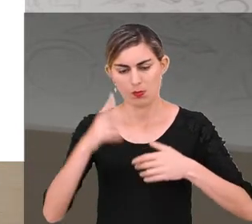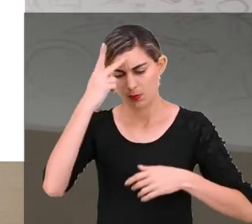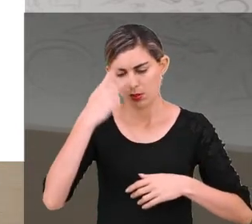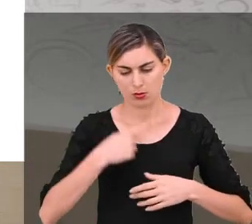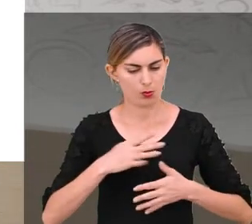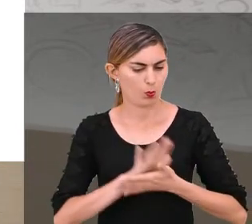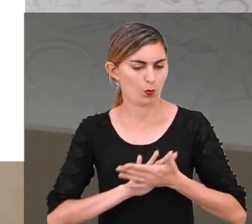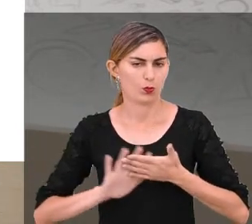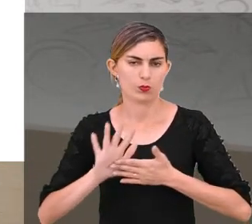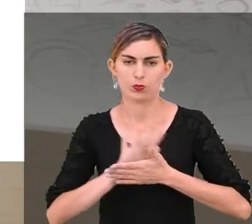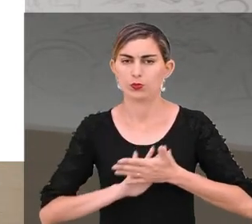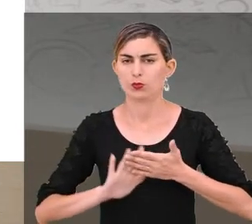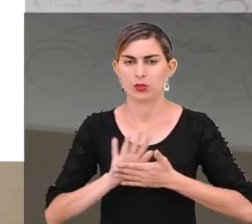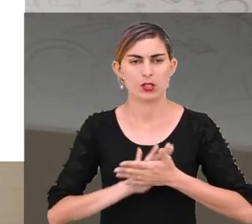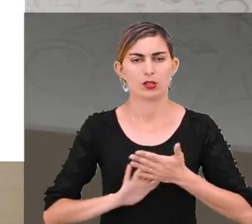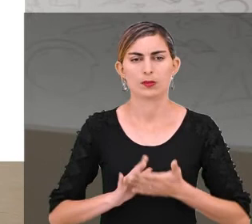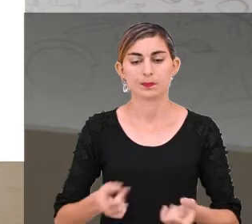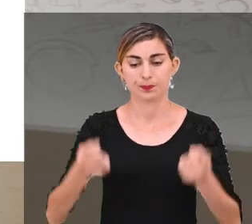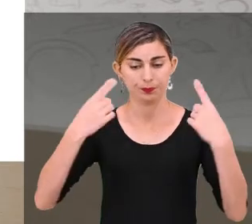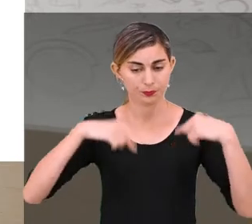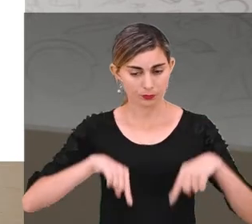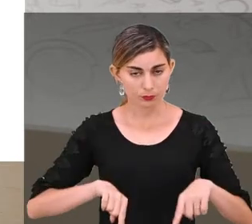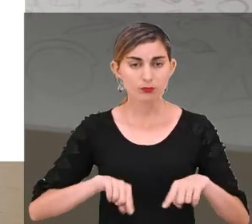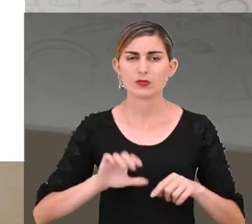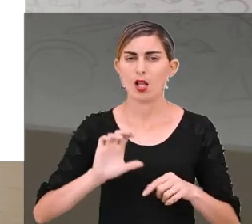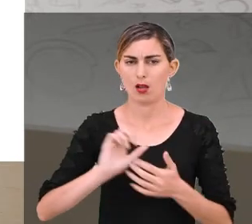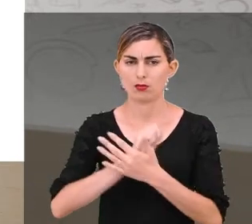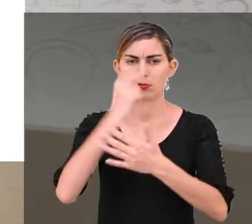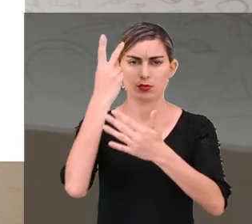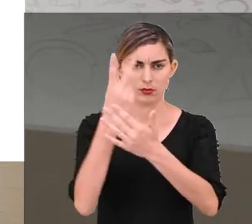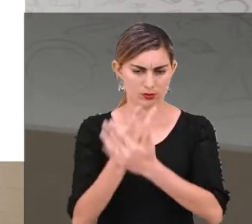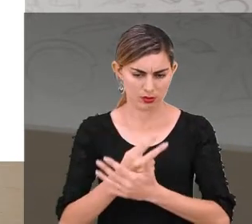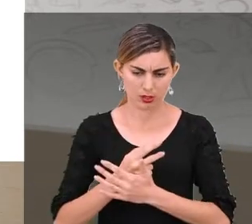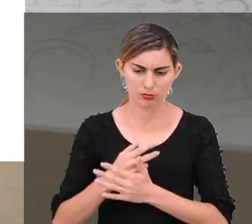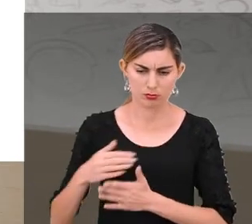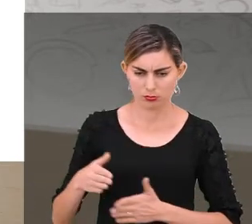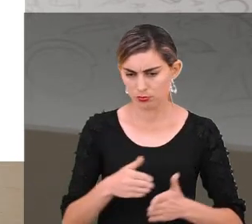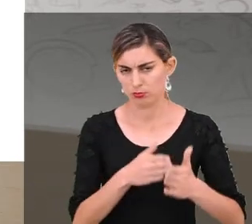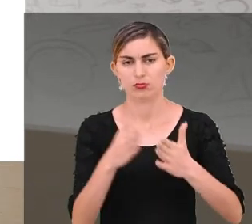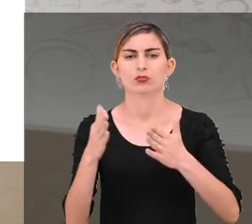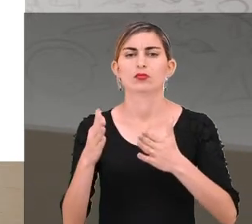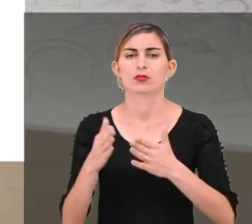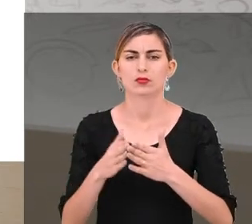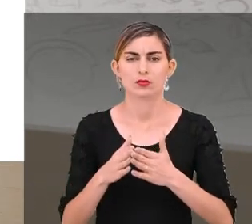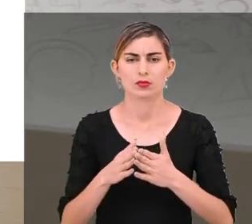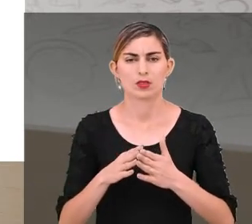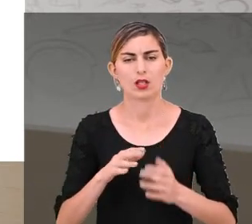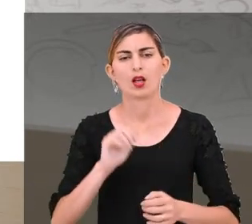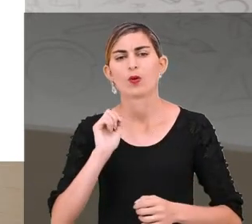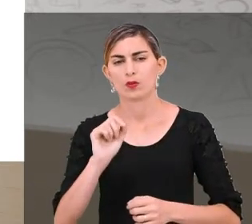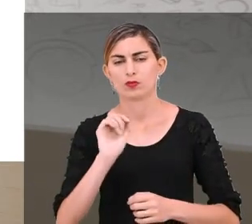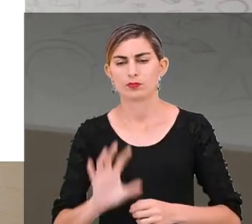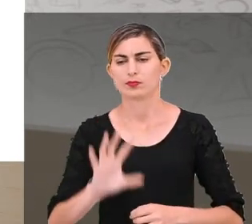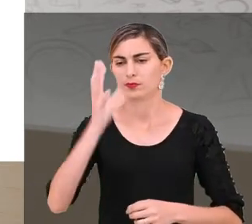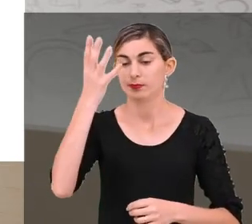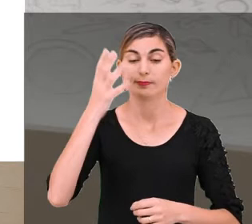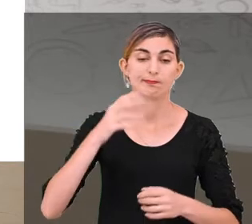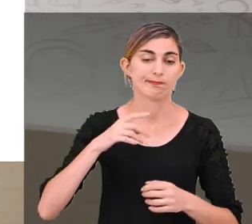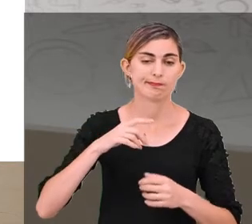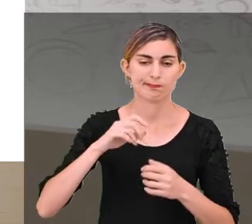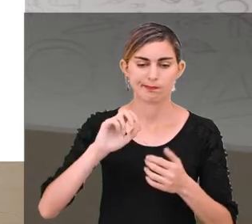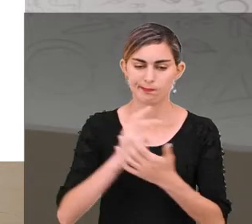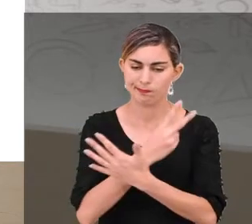integridade pessoal do trabalhador. Já os acidentes de trajeto são acidentes